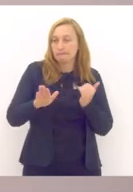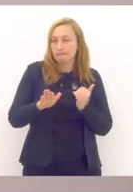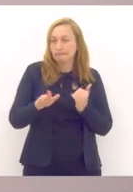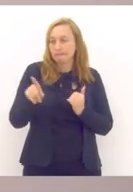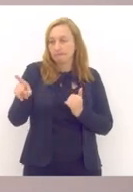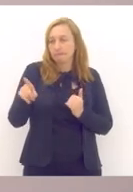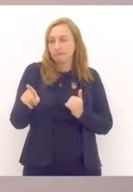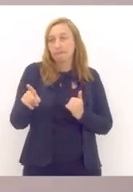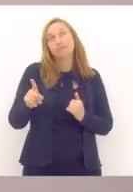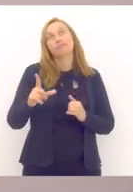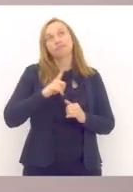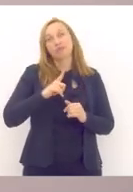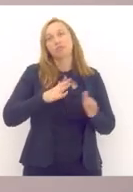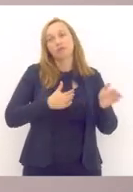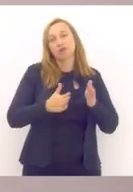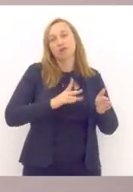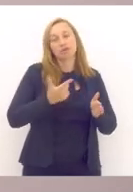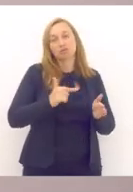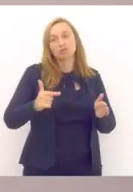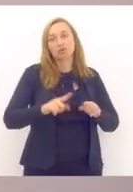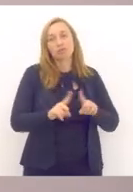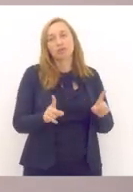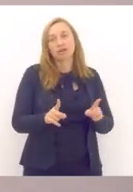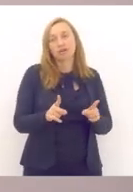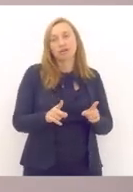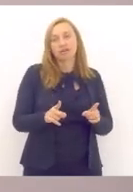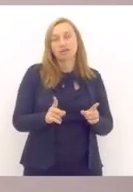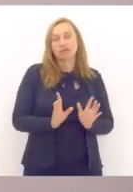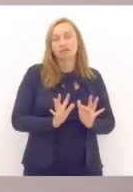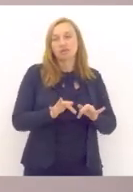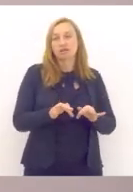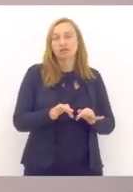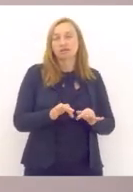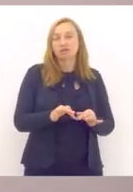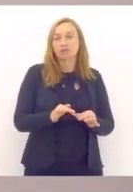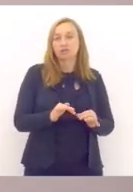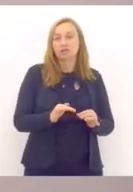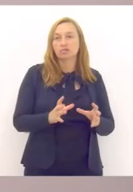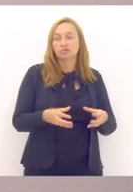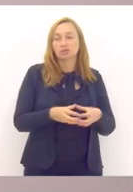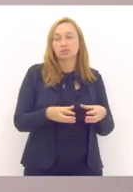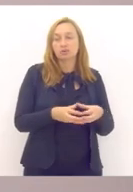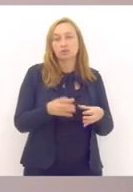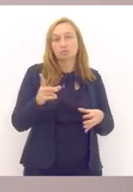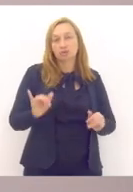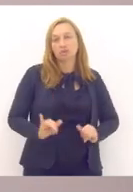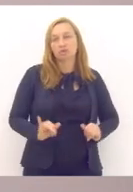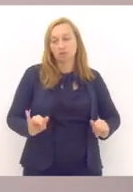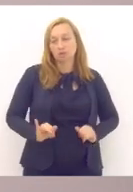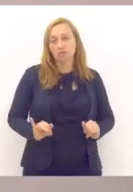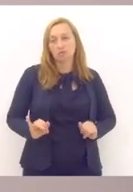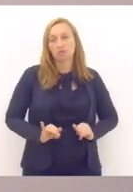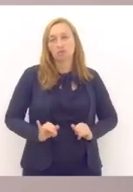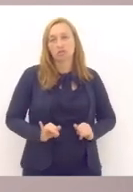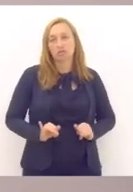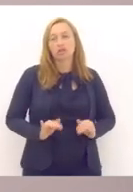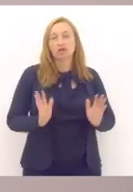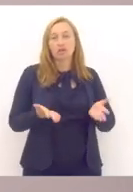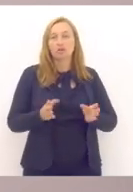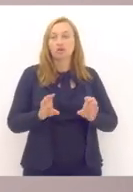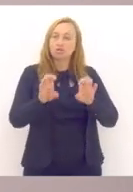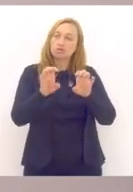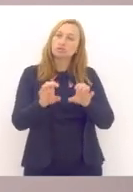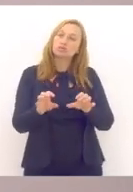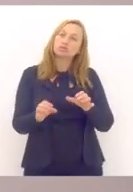assim... A execução dos órgãos era muito sofrível. Então, assim, os órgãos estão se reestruturando para